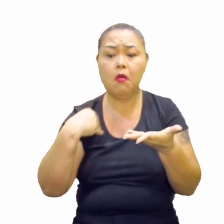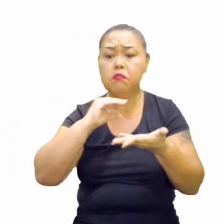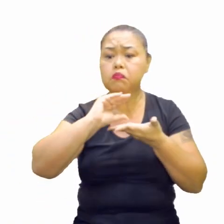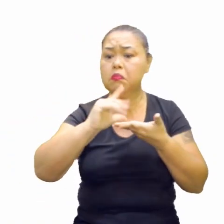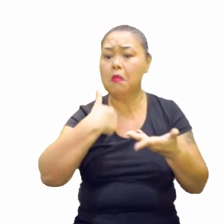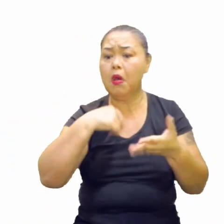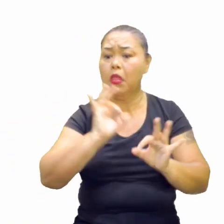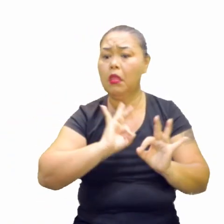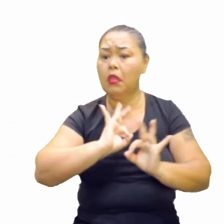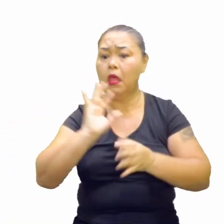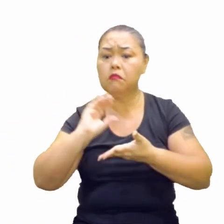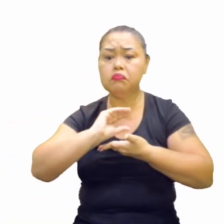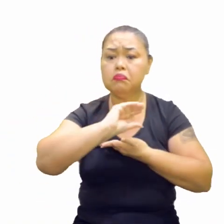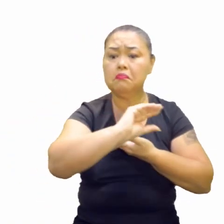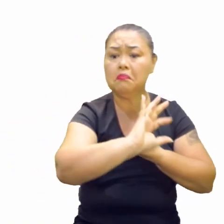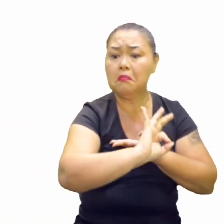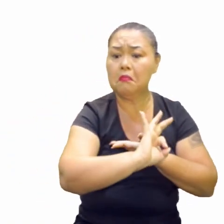Então,